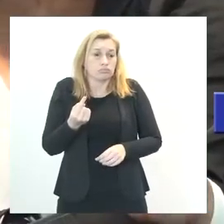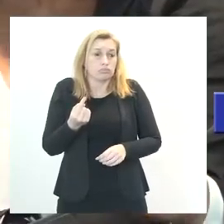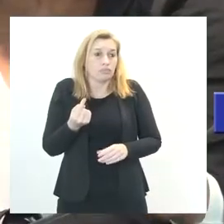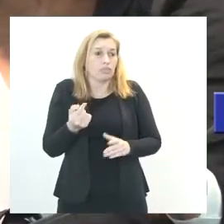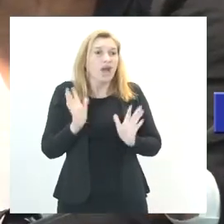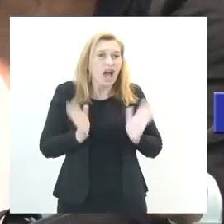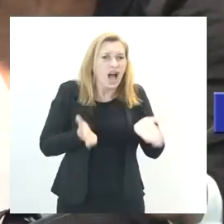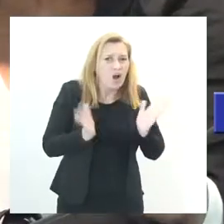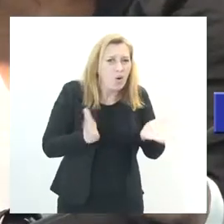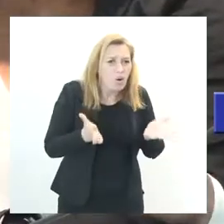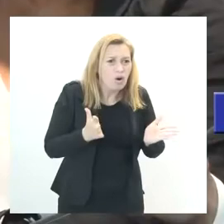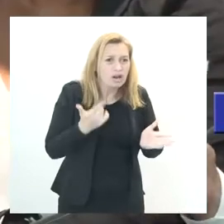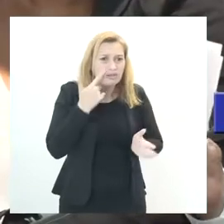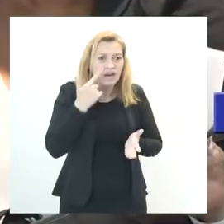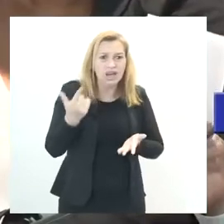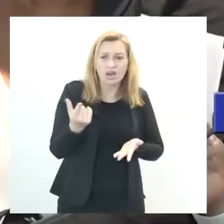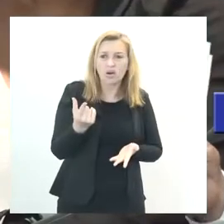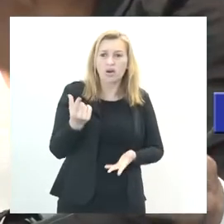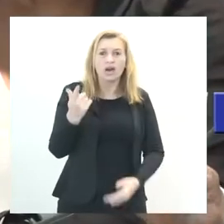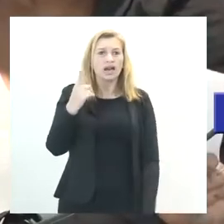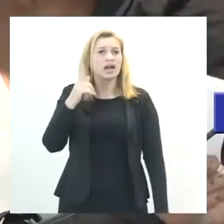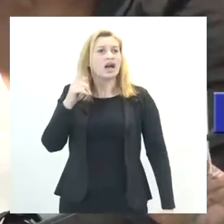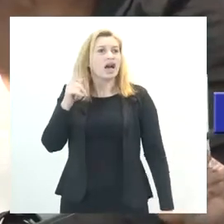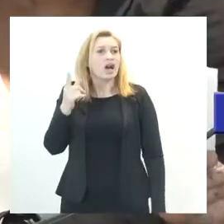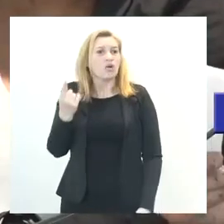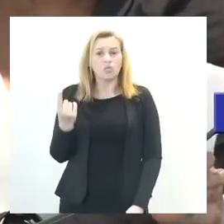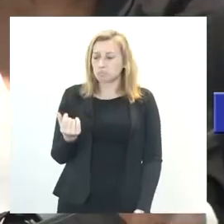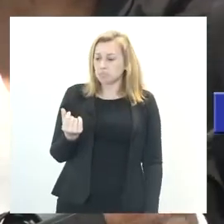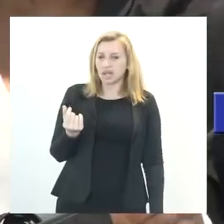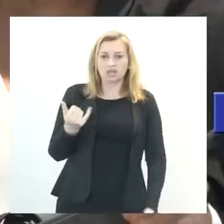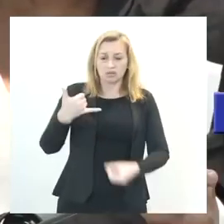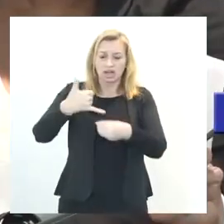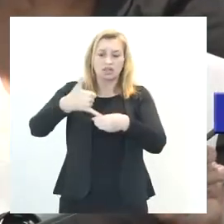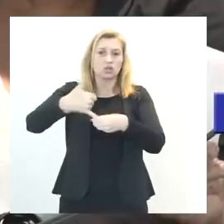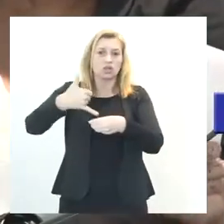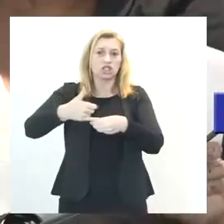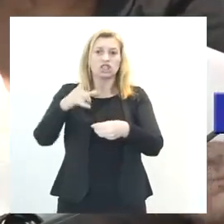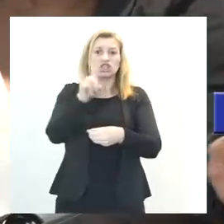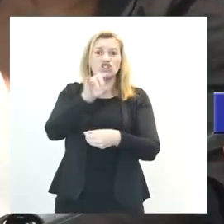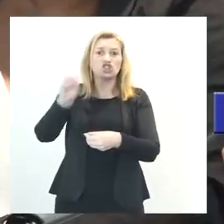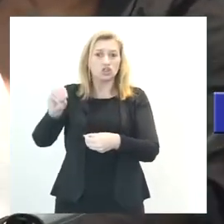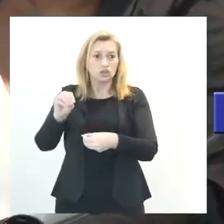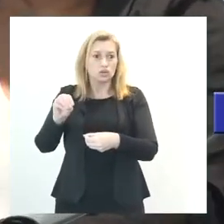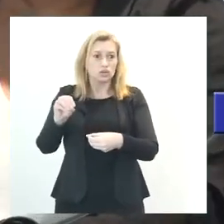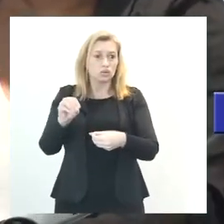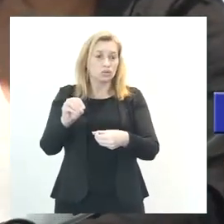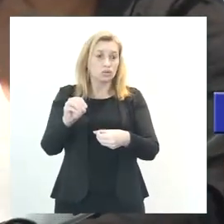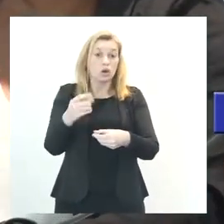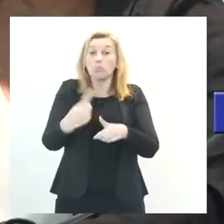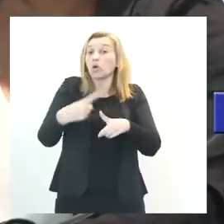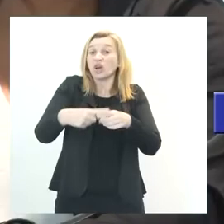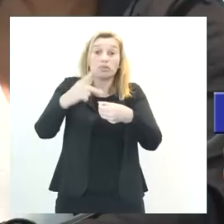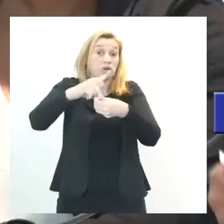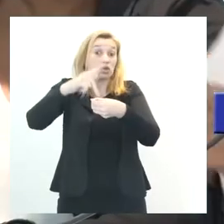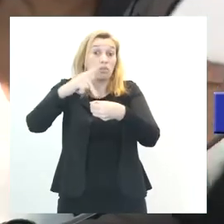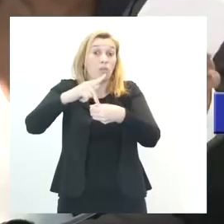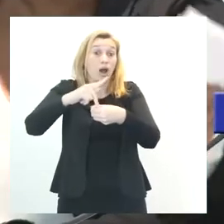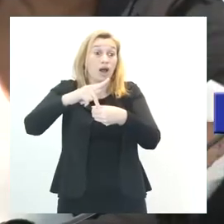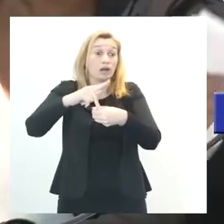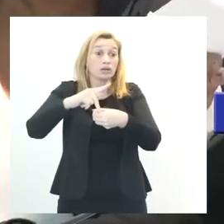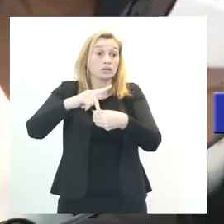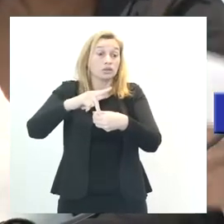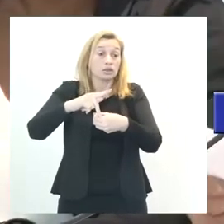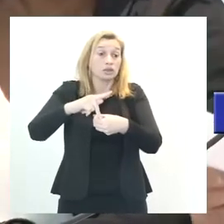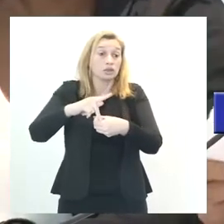e agora tá o preço da gasolina aí diesel gás de cozinha na estratosfera porque a fé trobras na